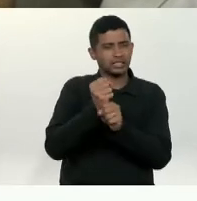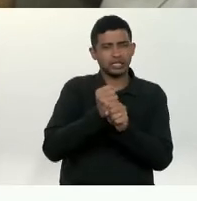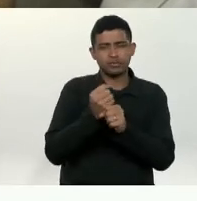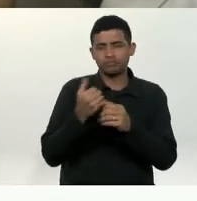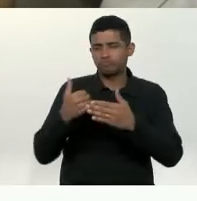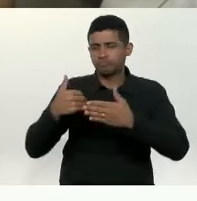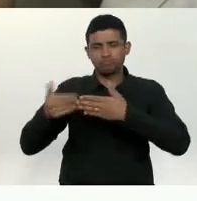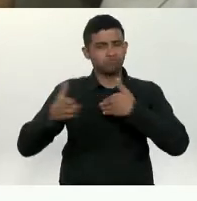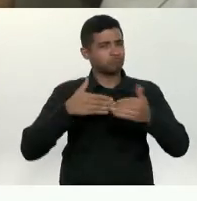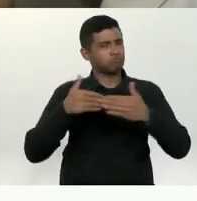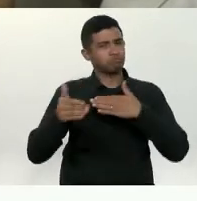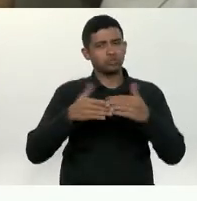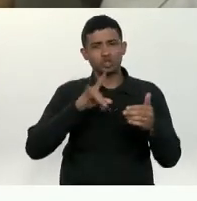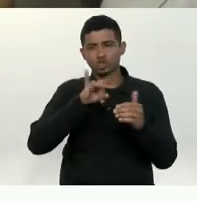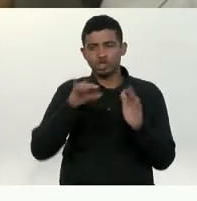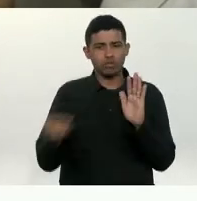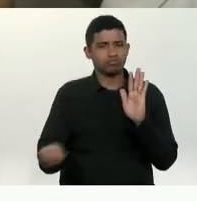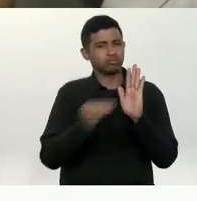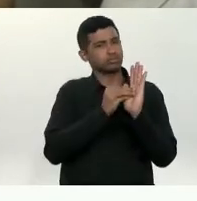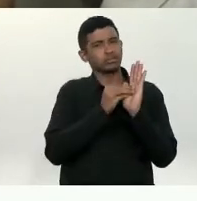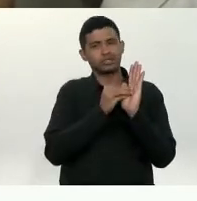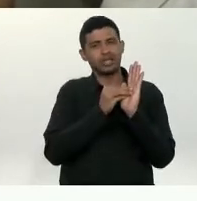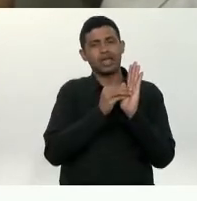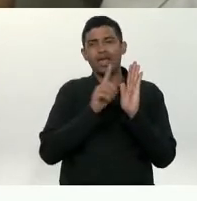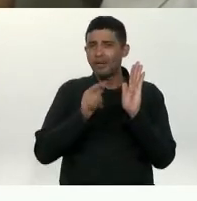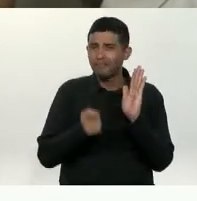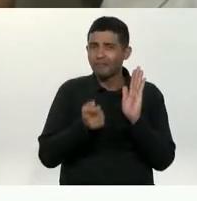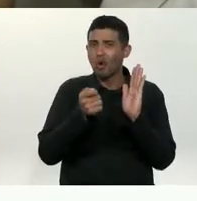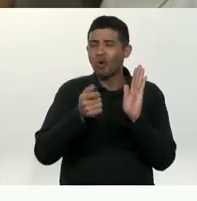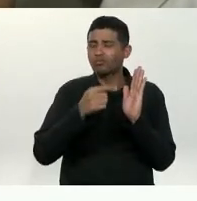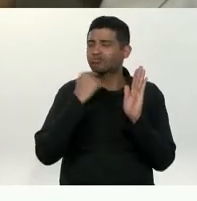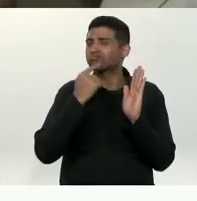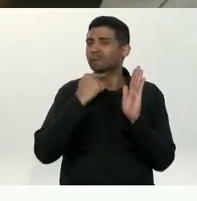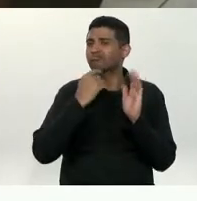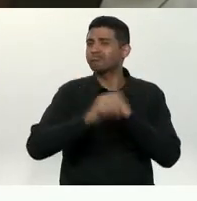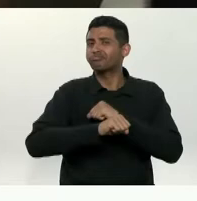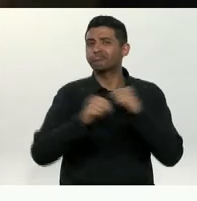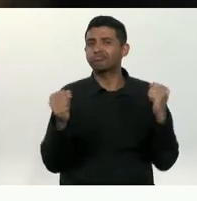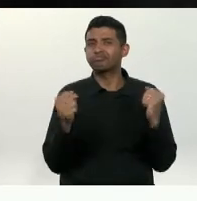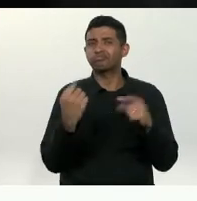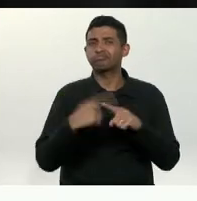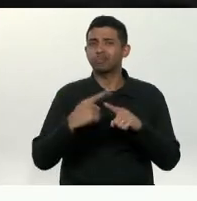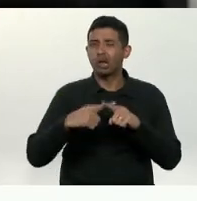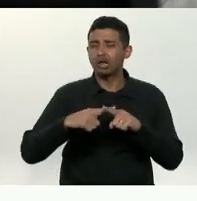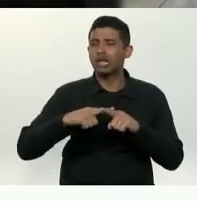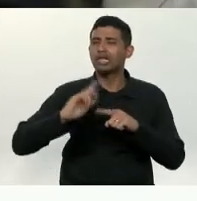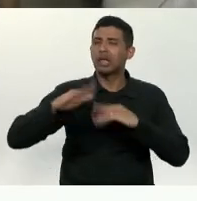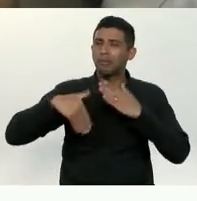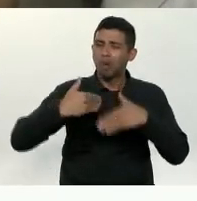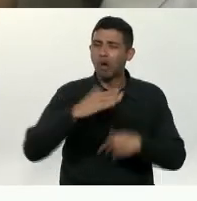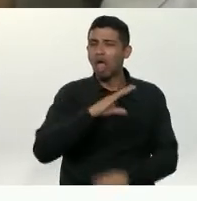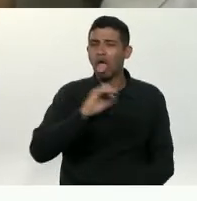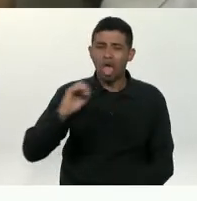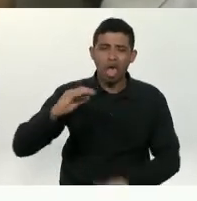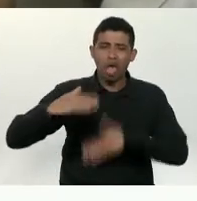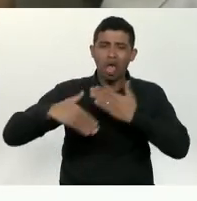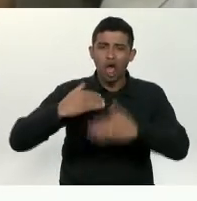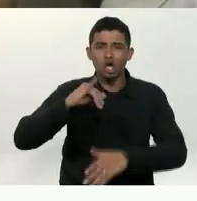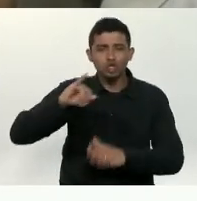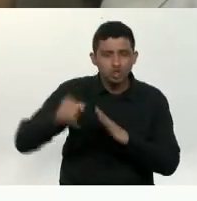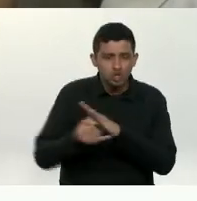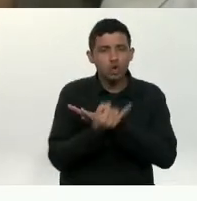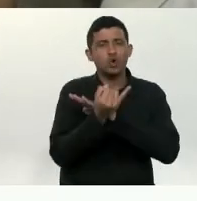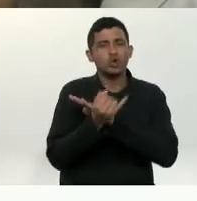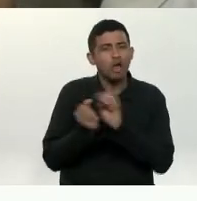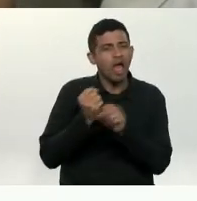qualquer prazo fixo que for determinado vai ser pouco, vai ser inviável, porque nós vamos postergar, vamos continuar pagando os juros ano a ano, como tem